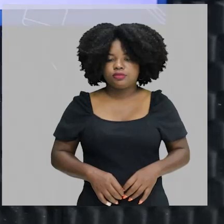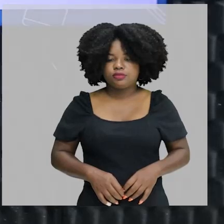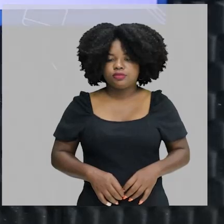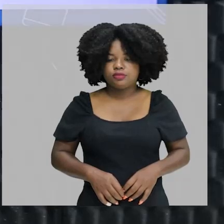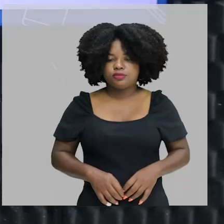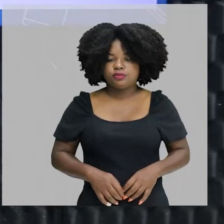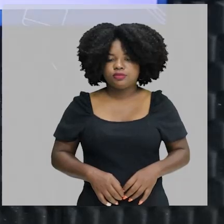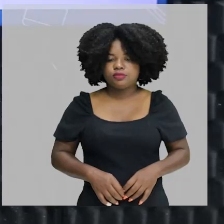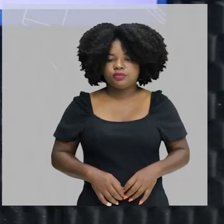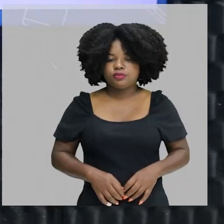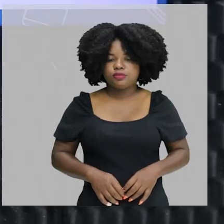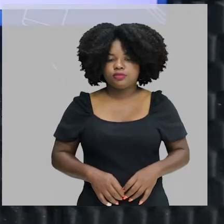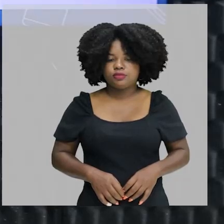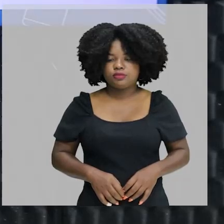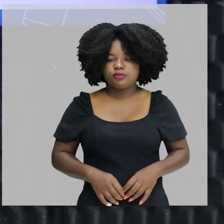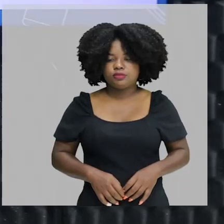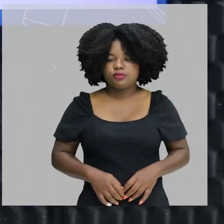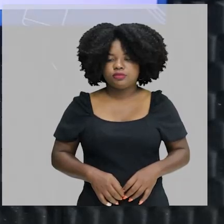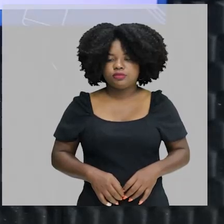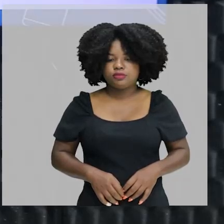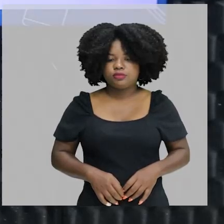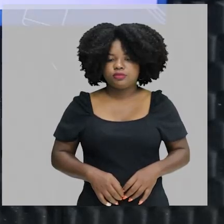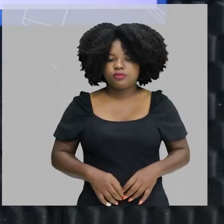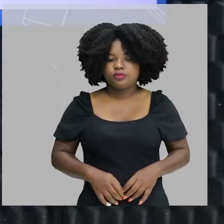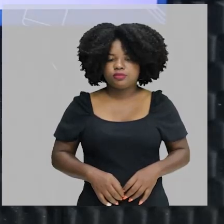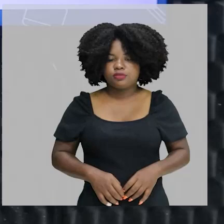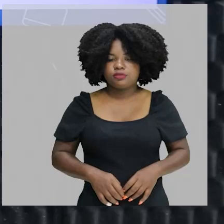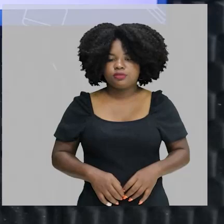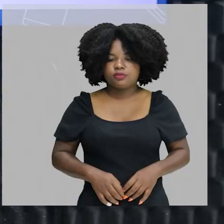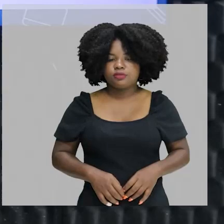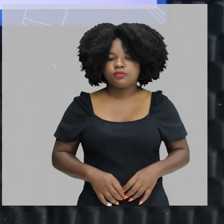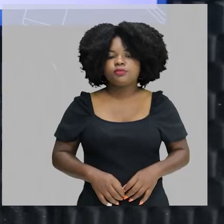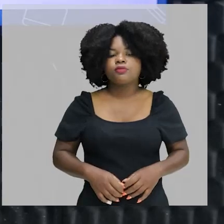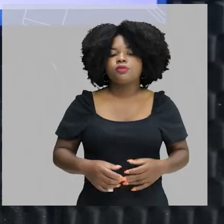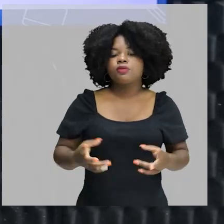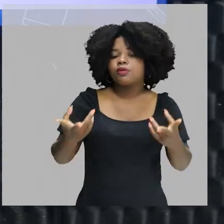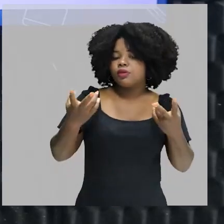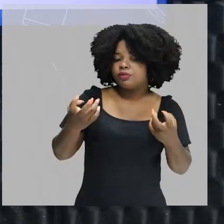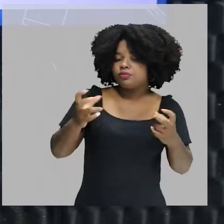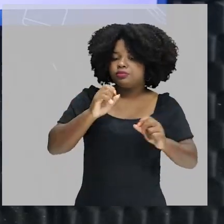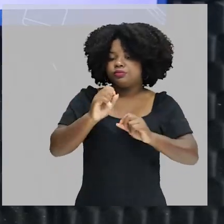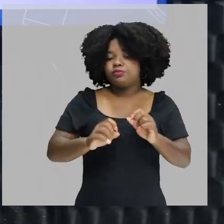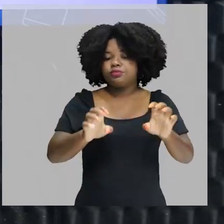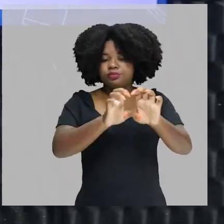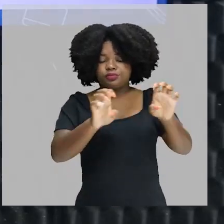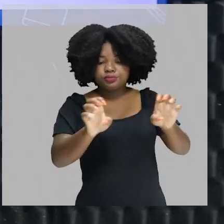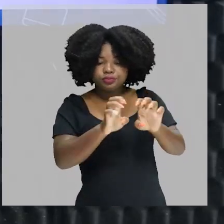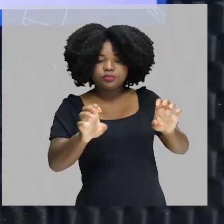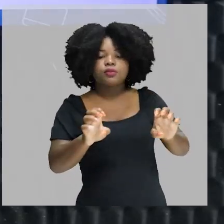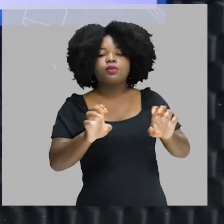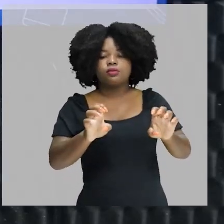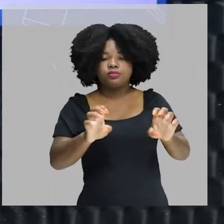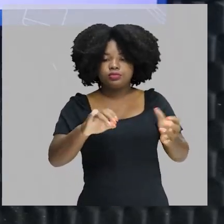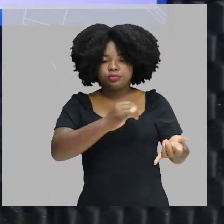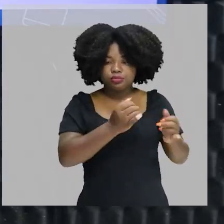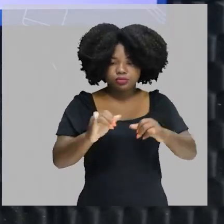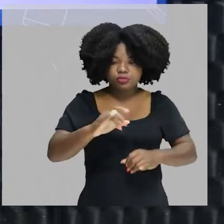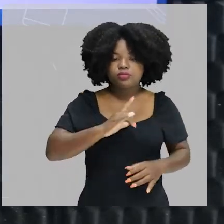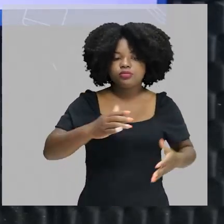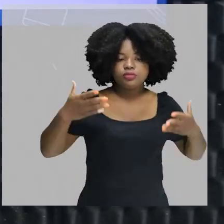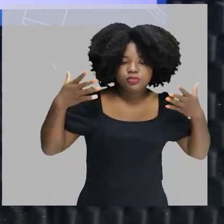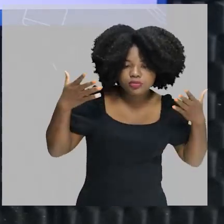químicas devidamente balanceadas. Olha só, turminha, o cálculo estequiométrico ele está